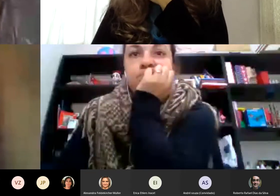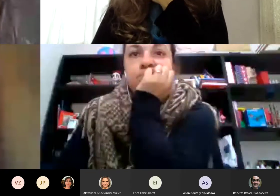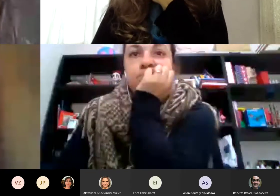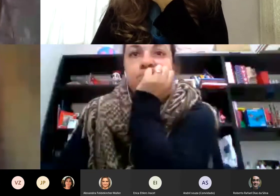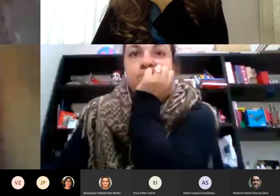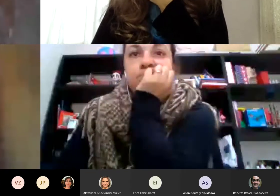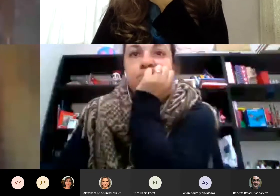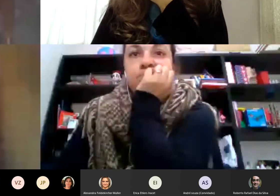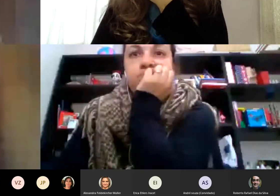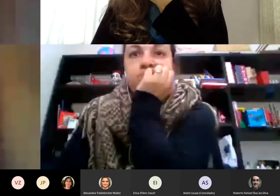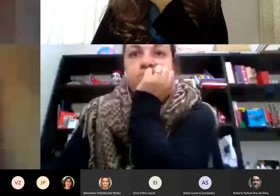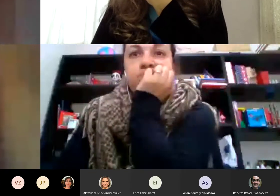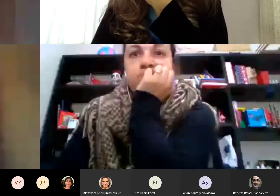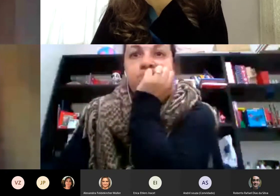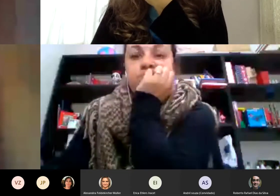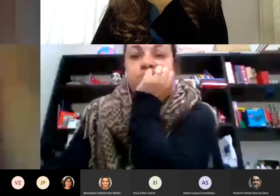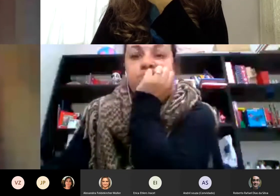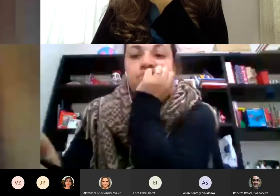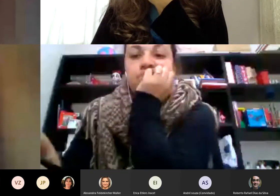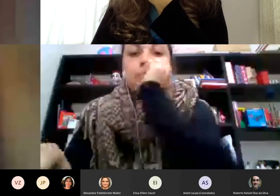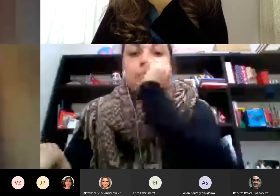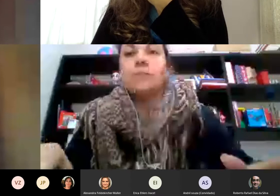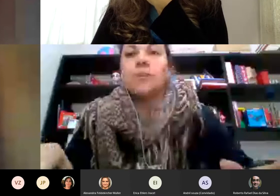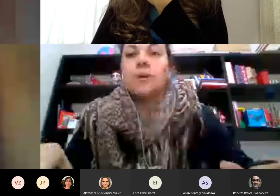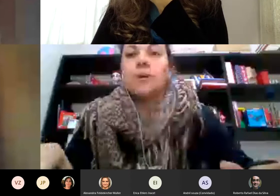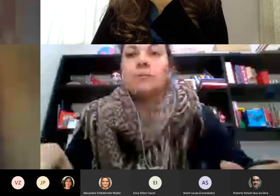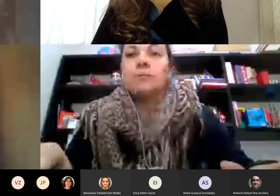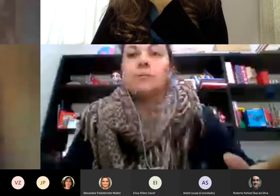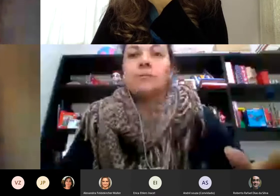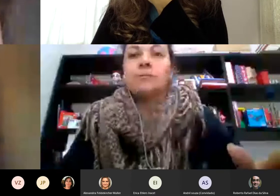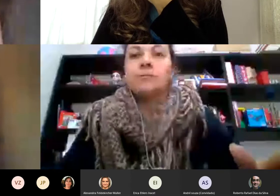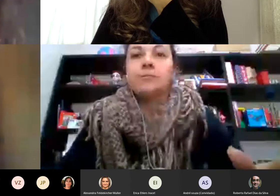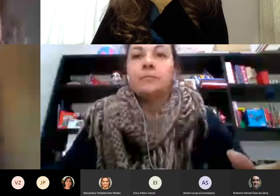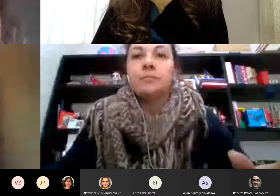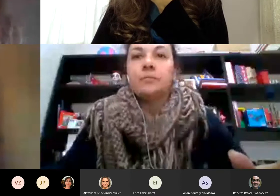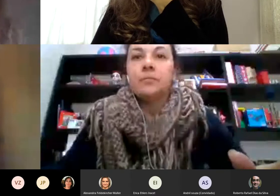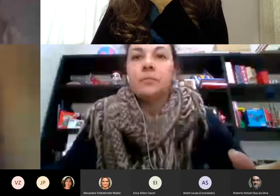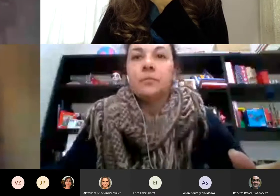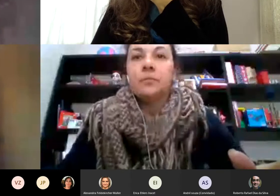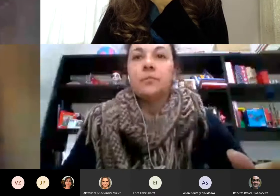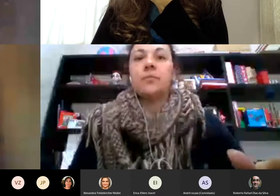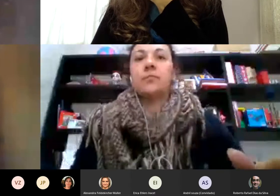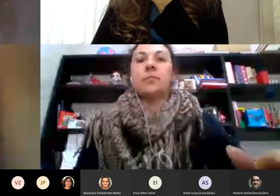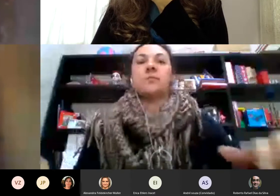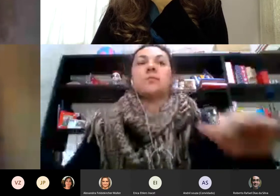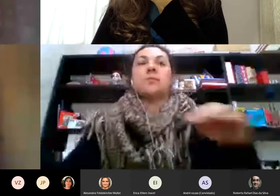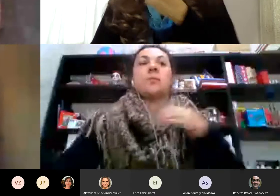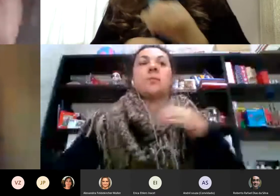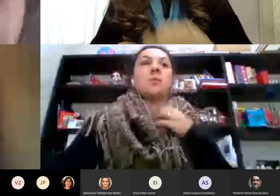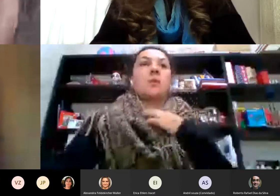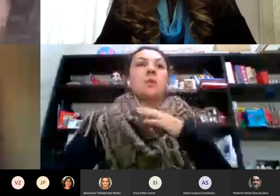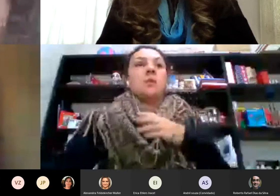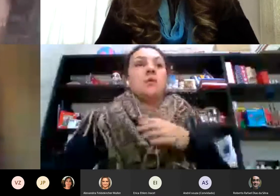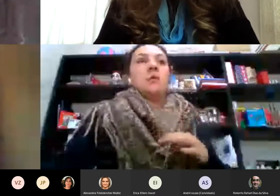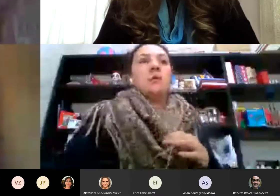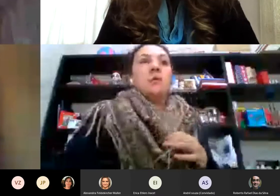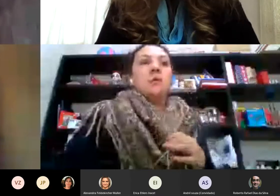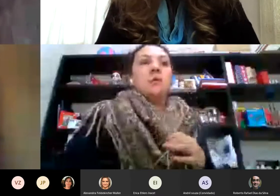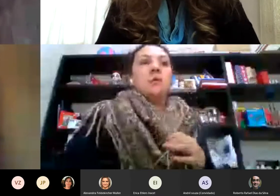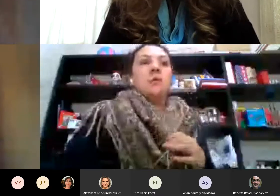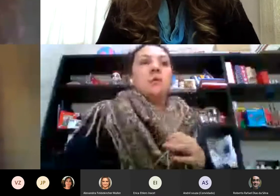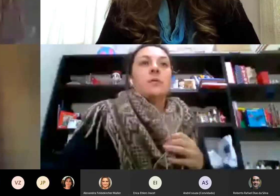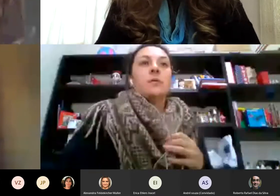menor. As plantas geralmente vivem muito mais. Então, a partir destas análises, nós estamos repensando, a